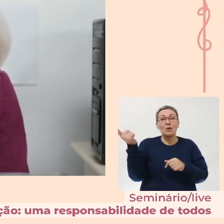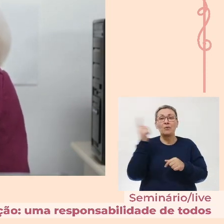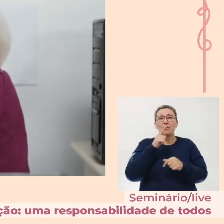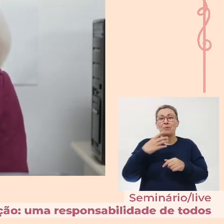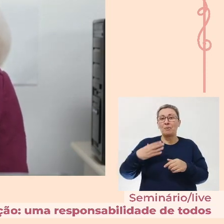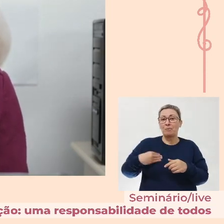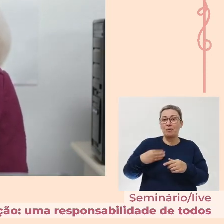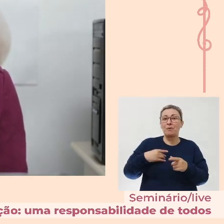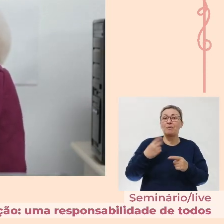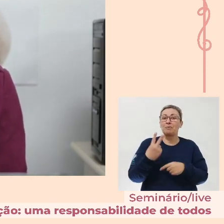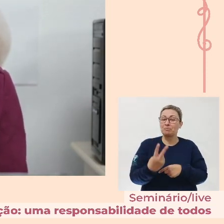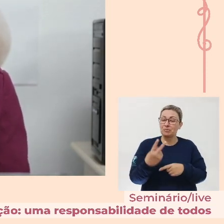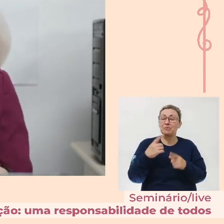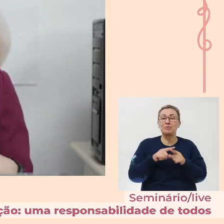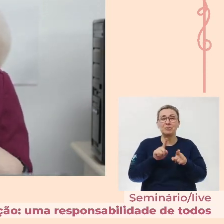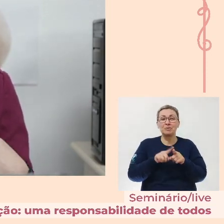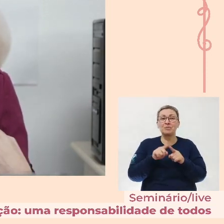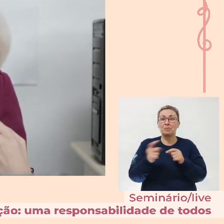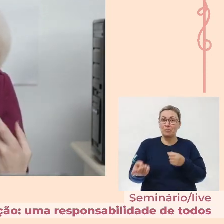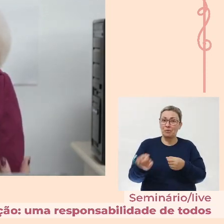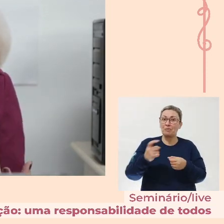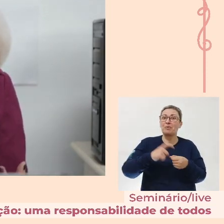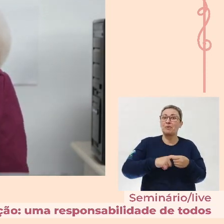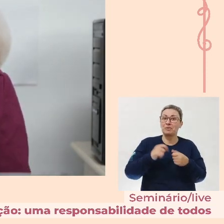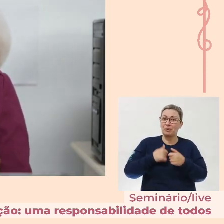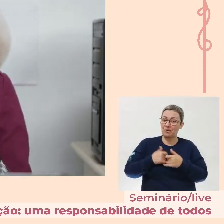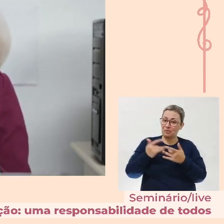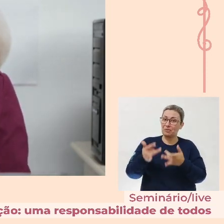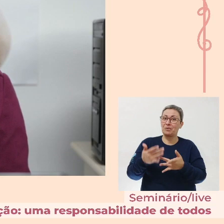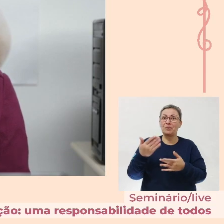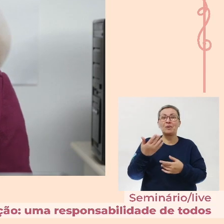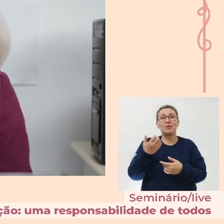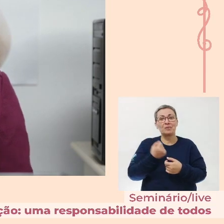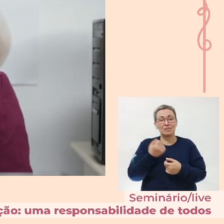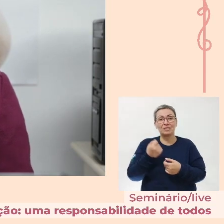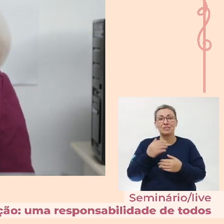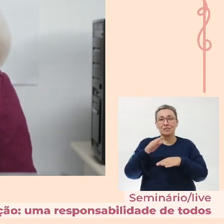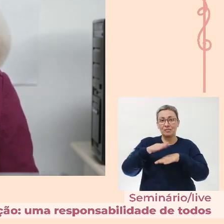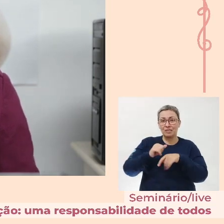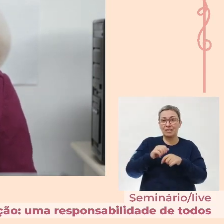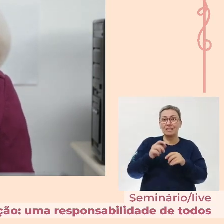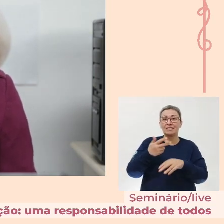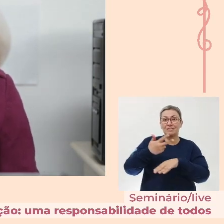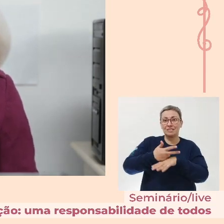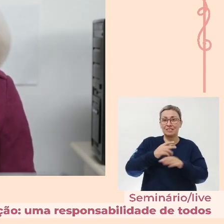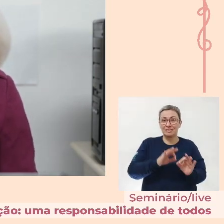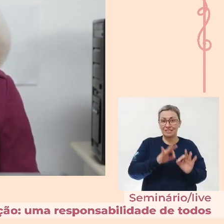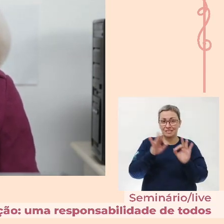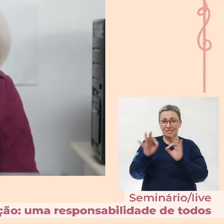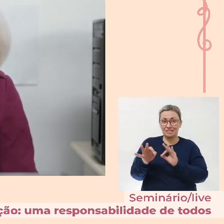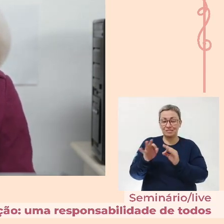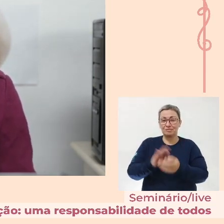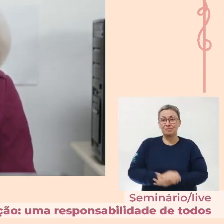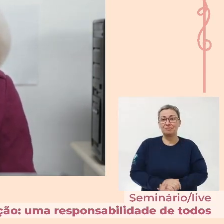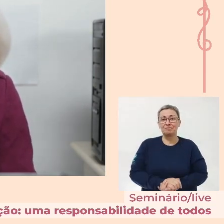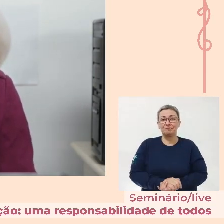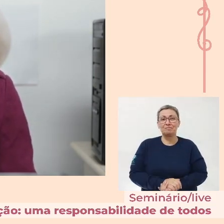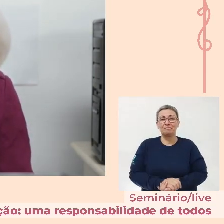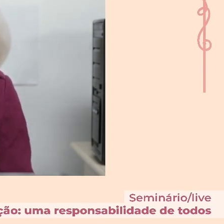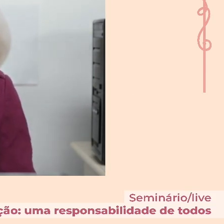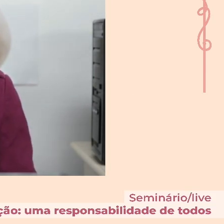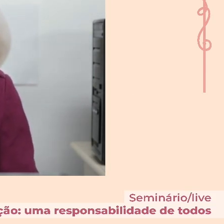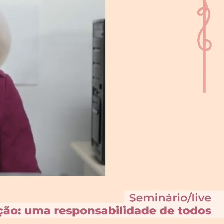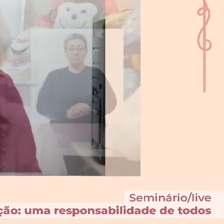gêmeos e aí ela conseguiu amamentar esses 2 gêmeos e ainda voltou depois para fazer uma doação. Agora a gente vai chamar o vídeo da